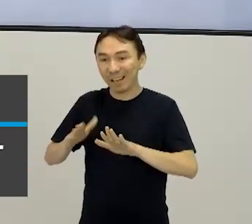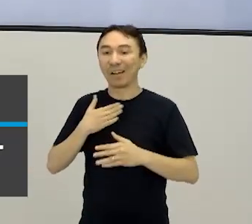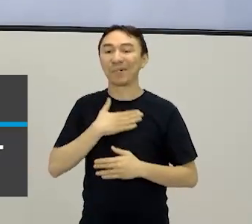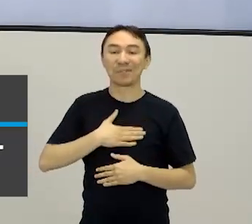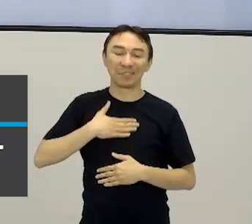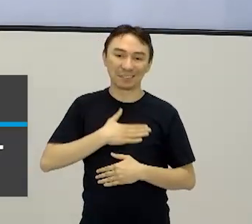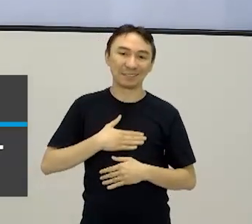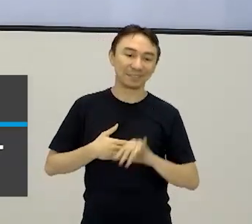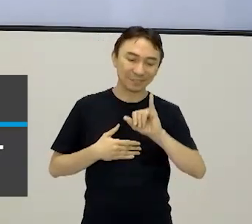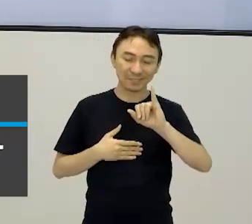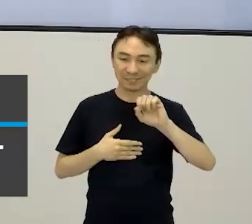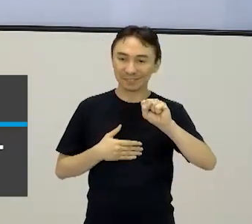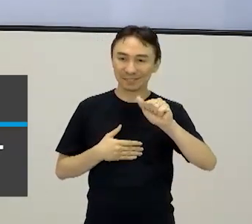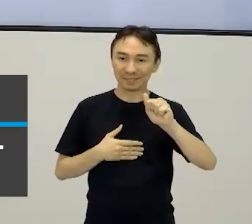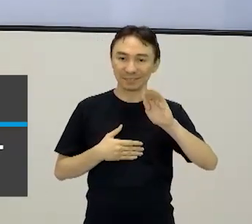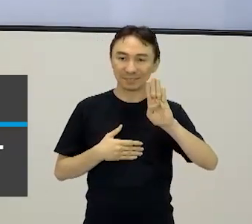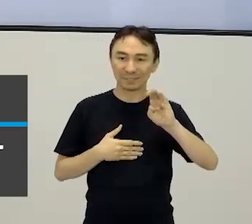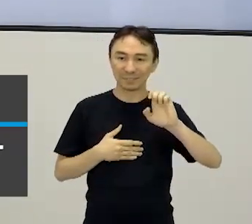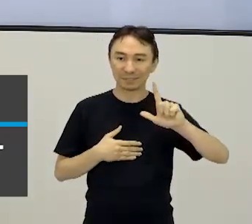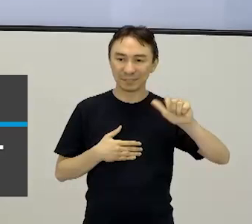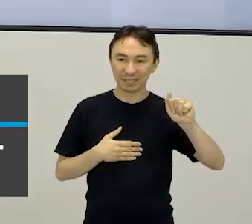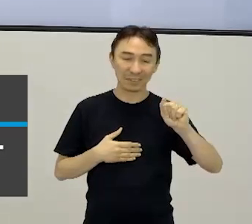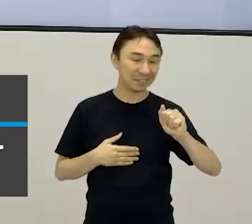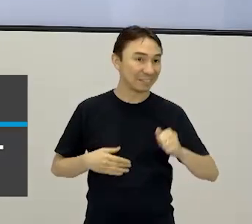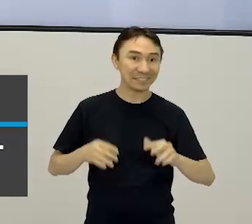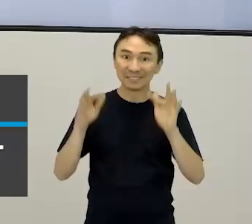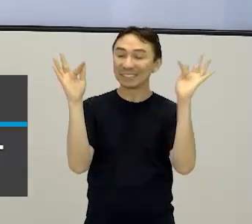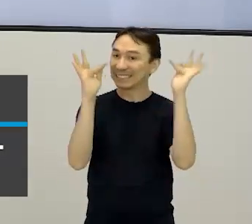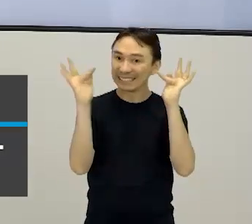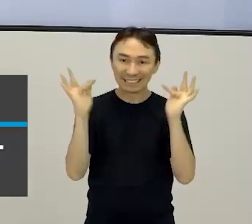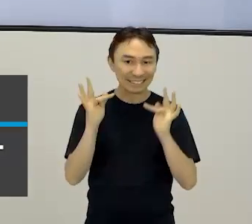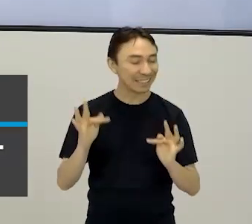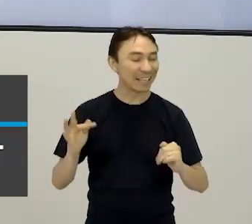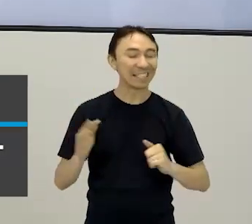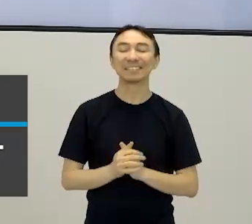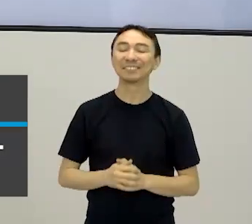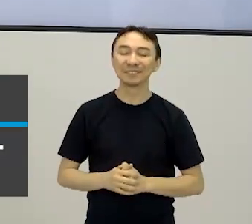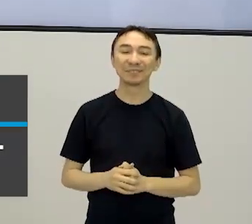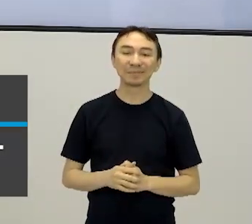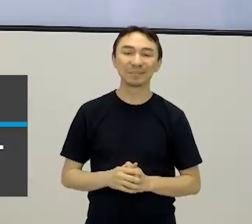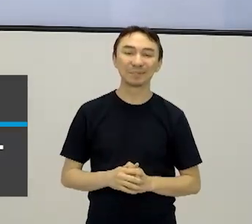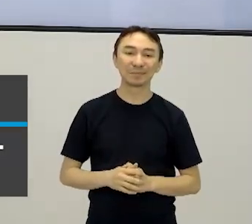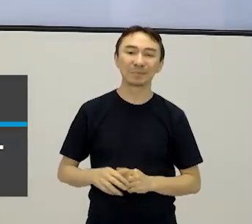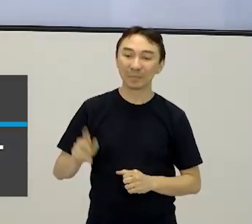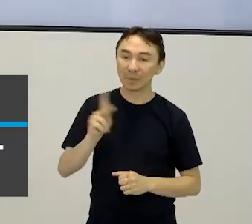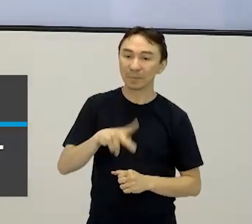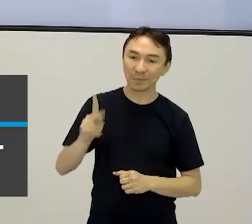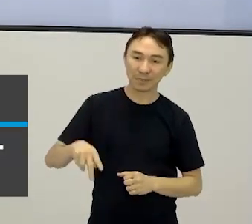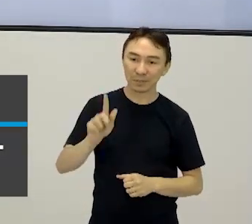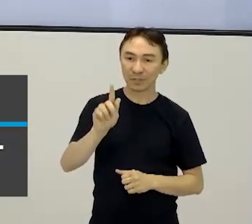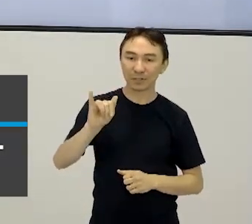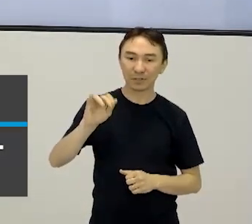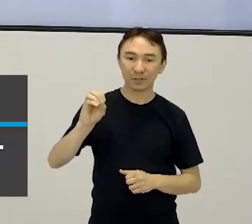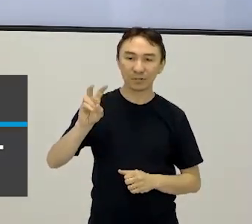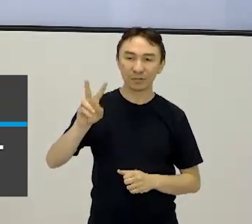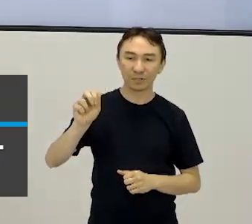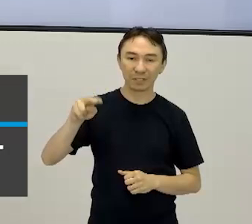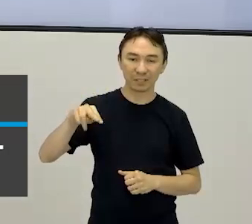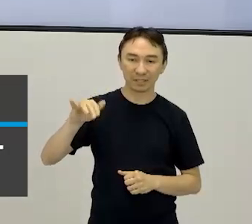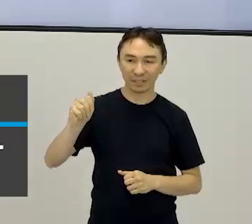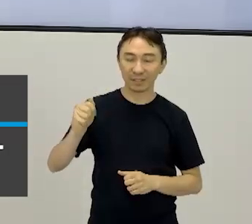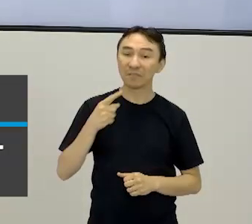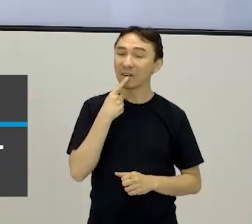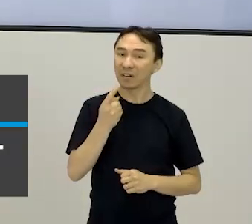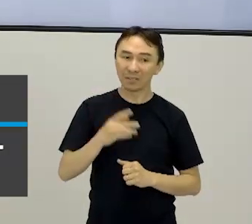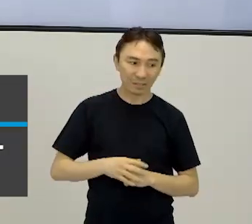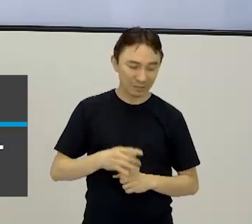Isabela já disse que felicidade, ela é aluna da professora Célia. E a professora Gilvânia comentou medo pela